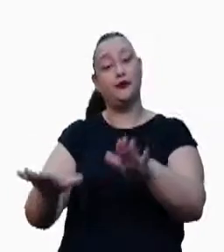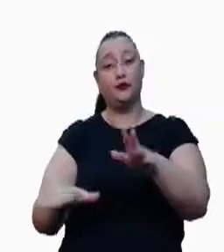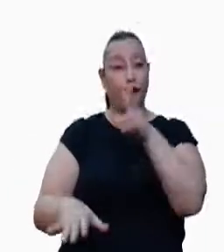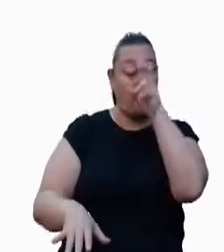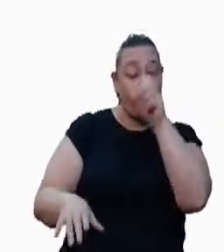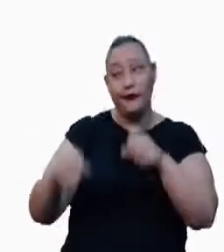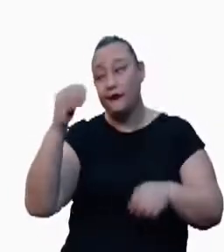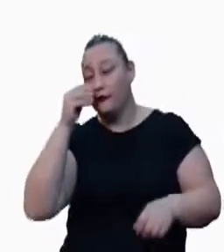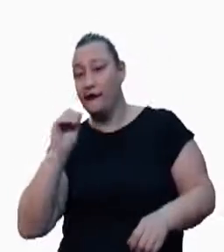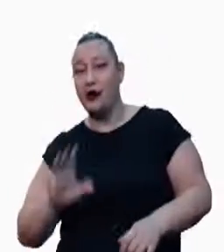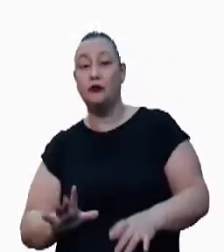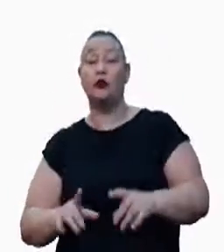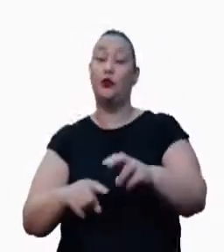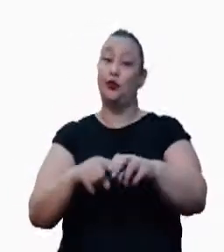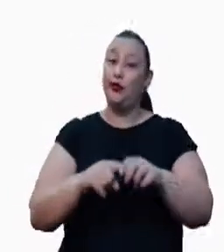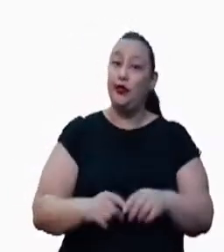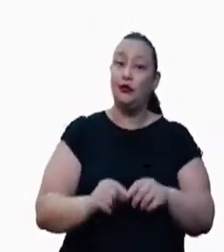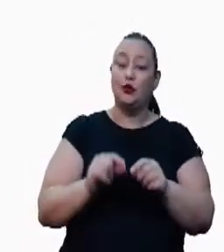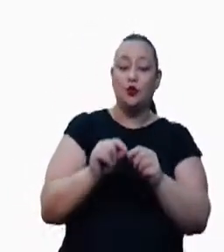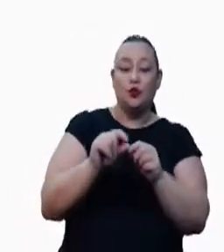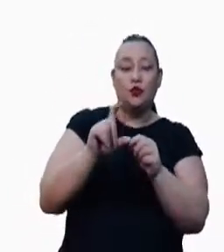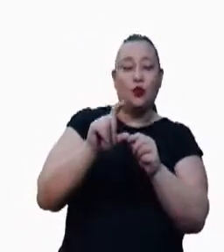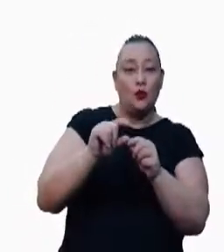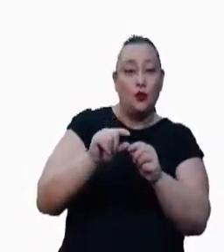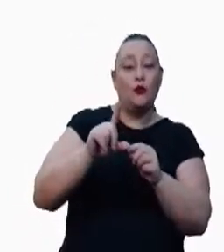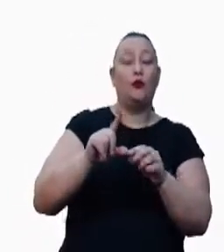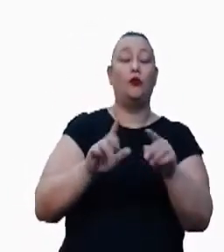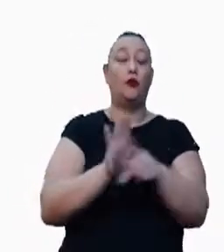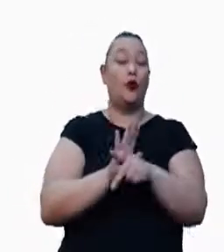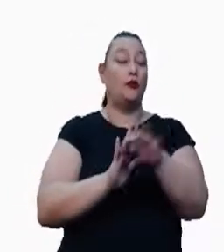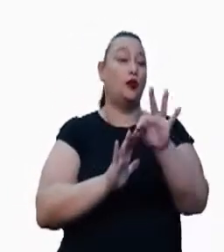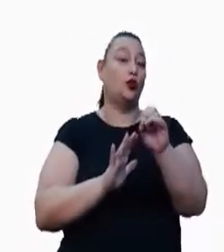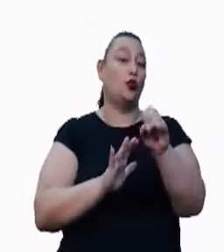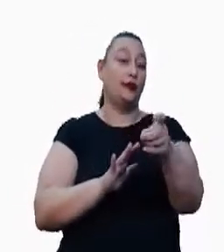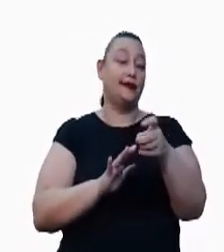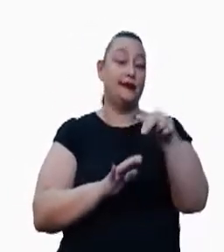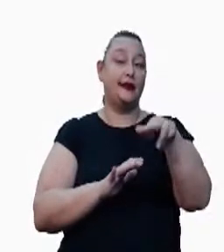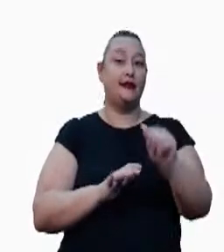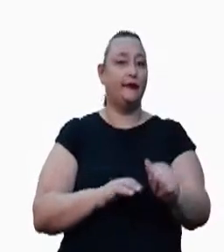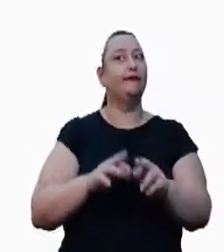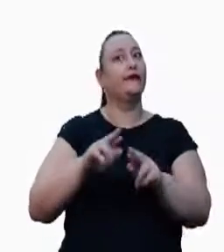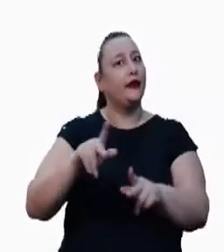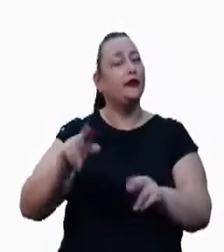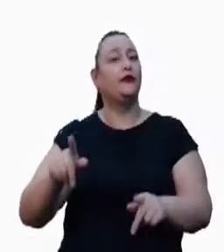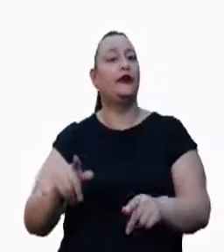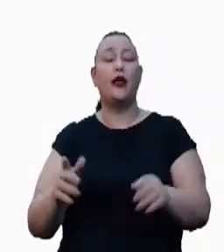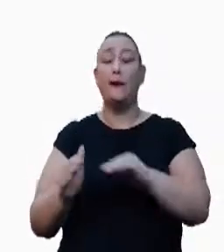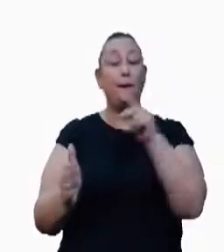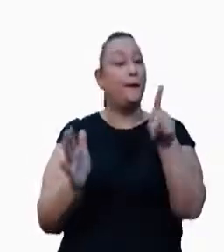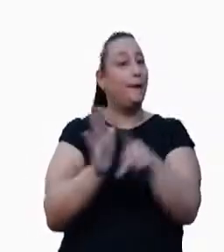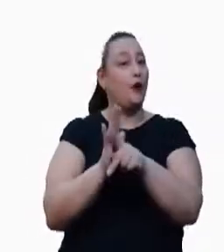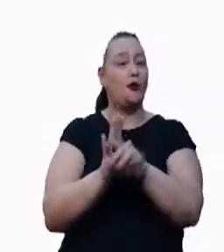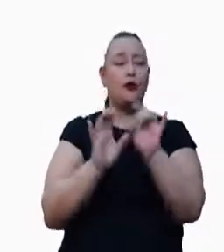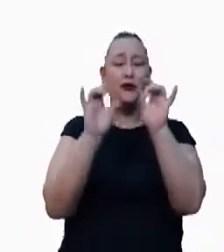forte. Então, a dosagem da toxina e qual o músculo da toxina que vai ser aplicado tem que ser